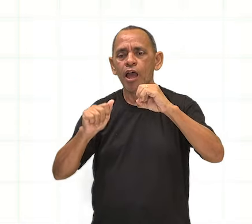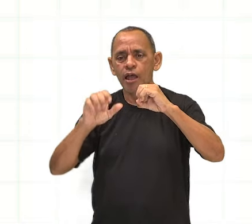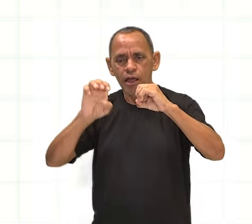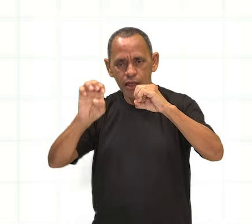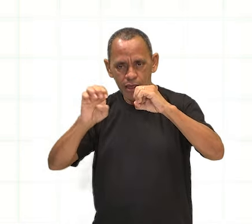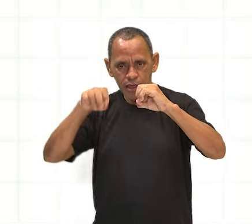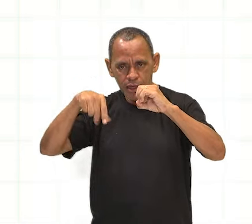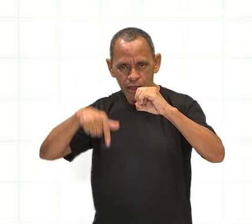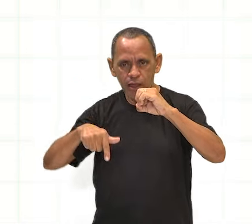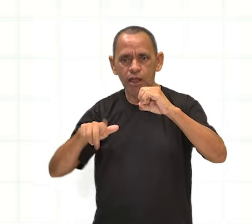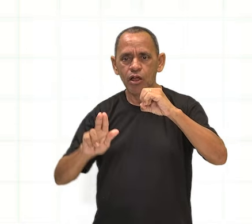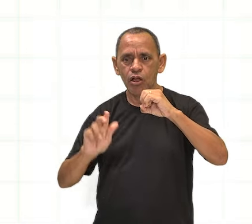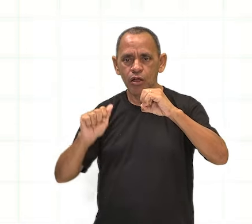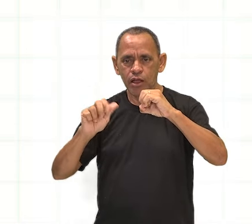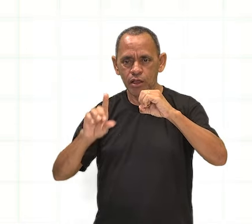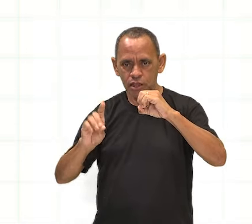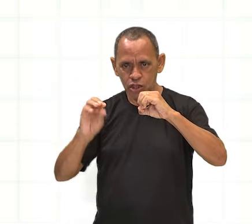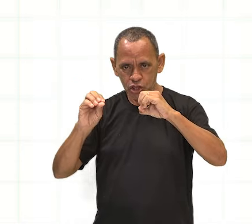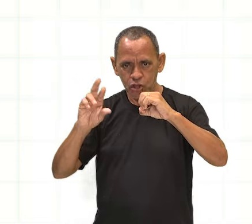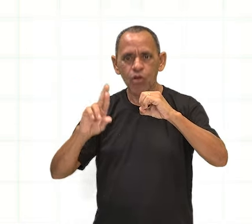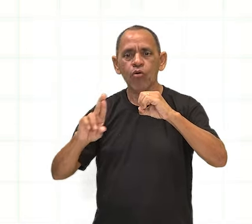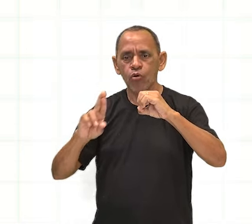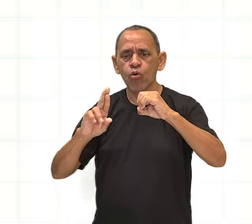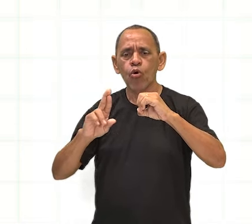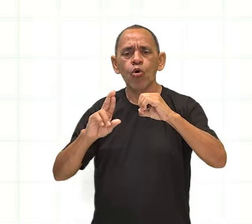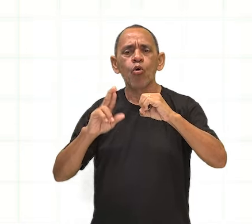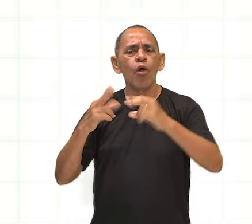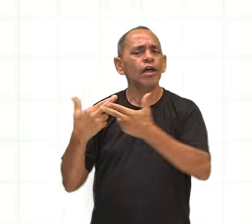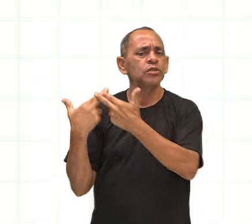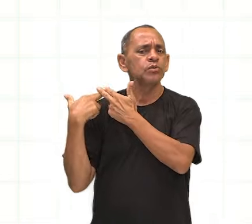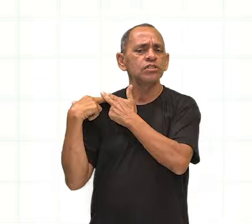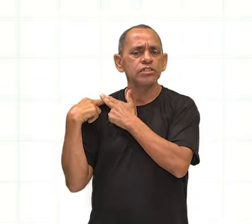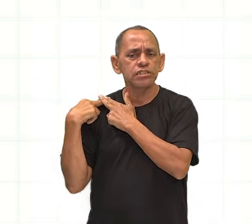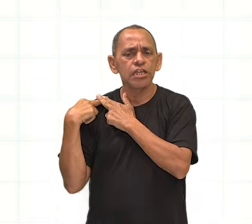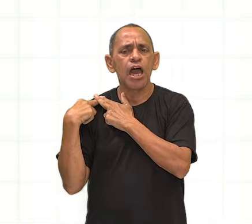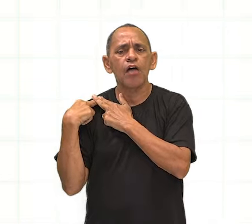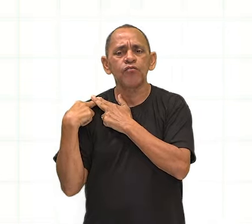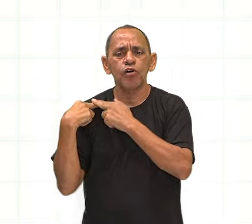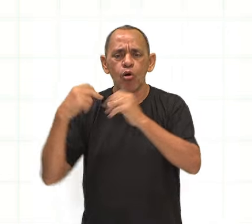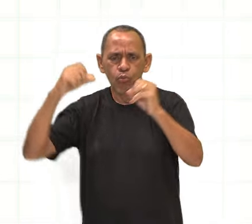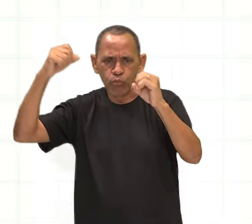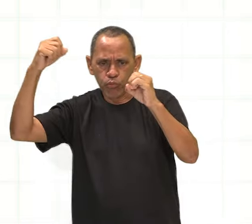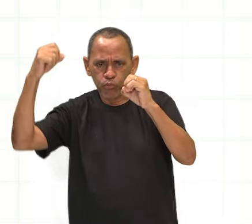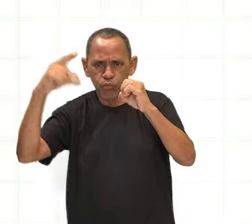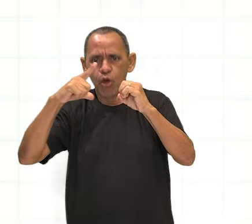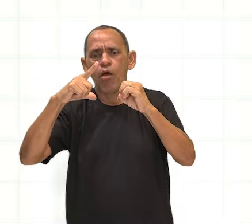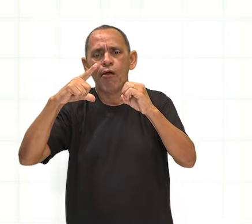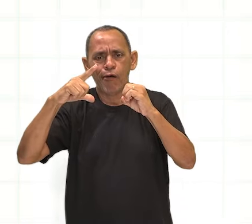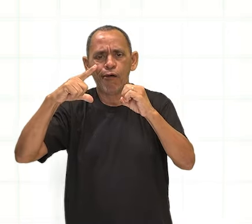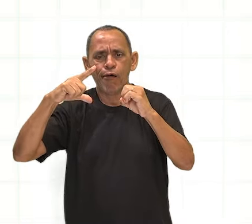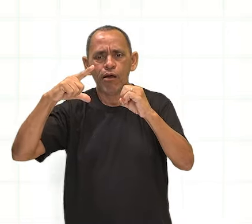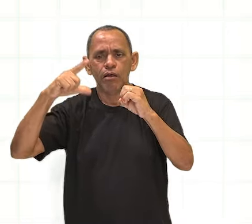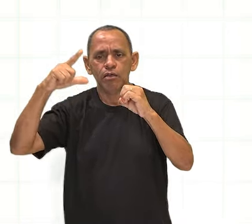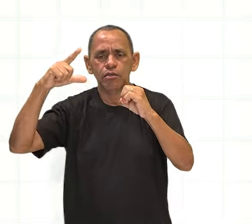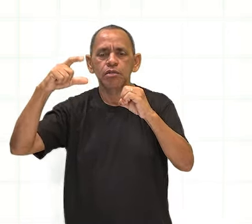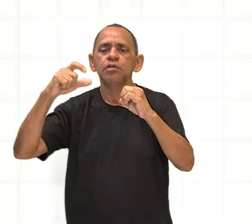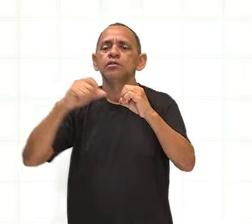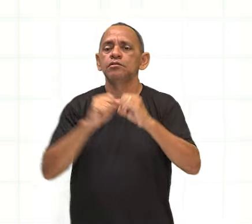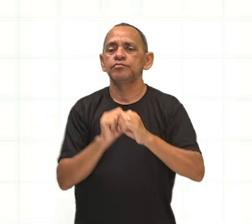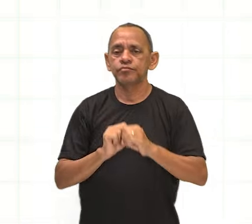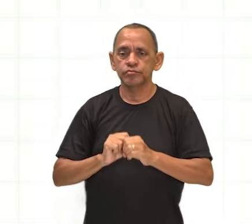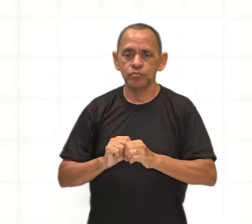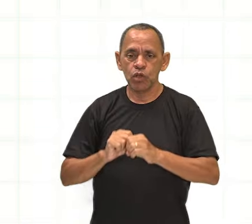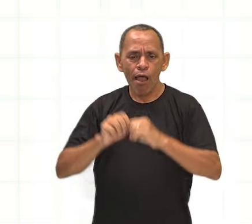maior energia. Isso quer dizer que quanto mais luminosidade, mais energia, mais aquecida vai ser